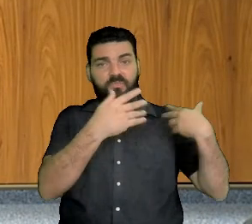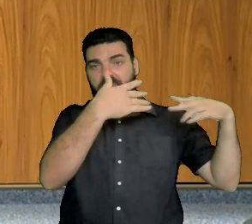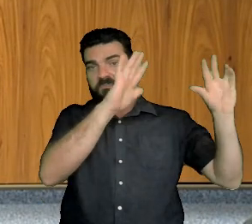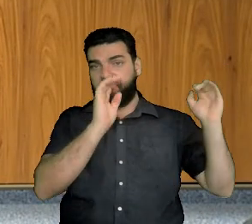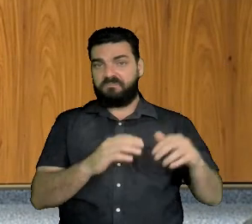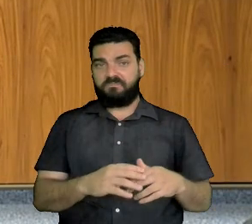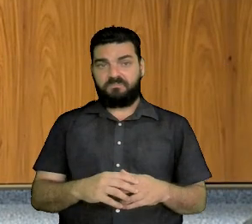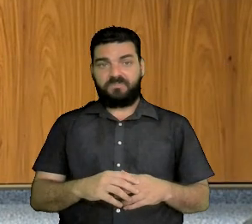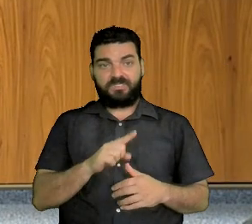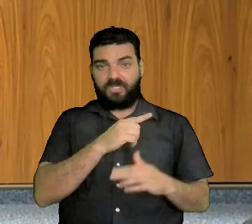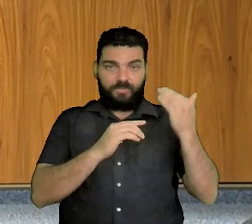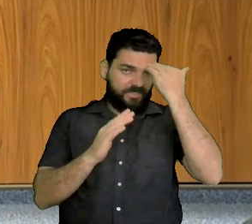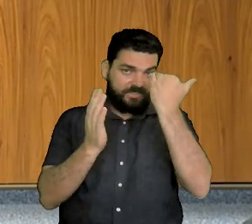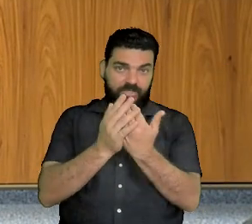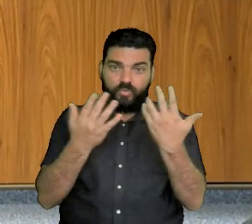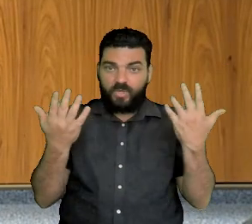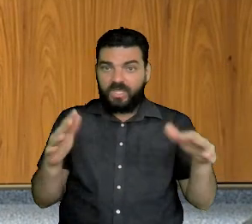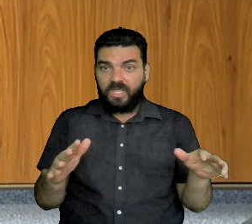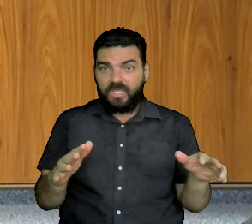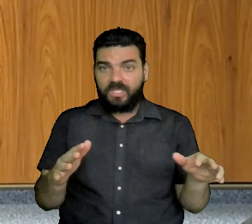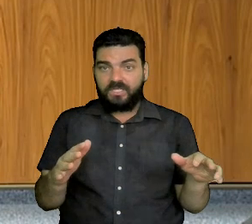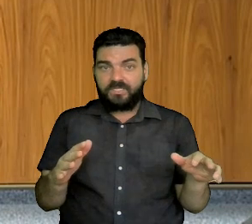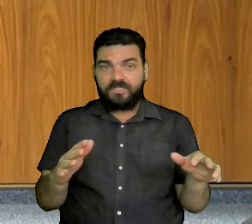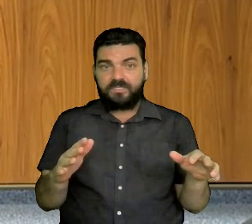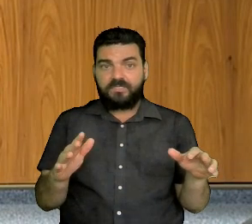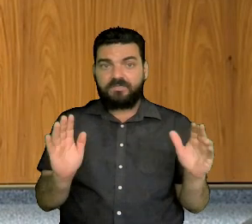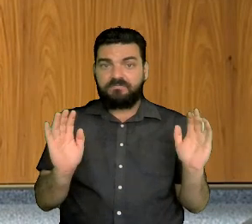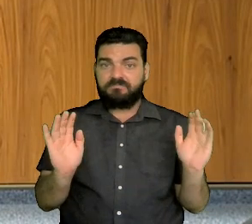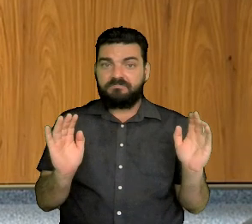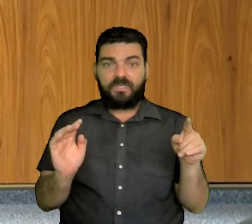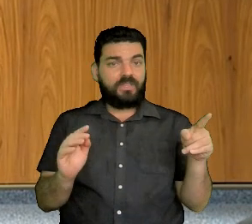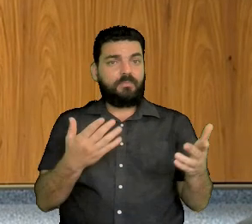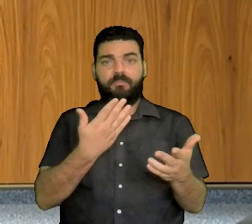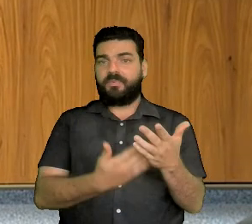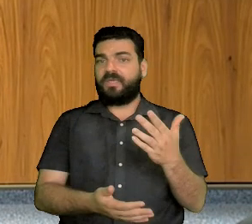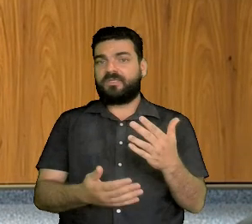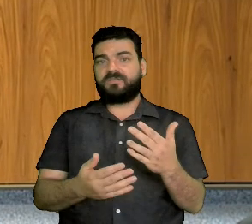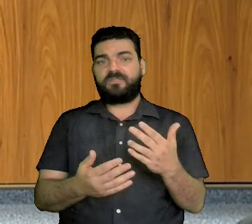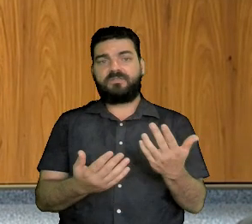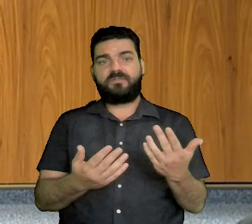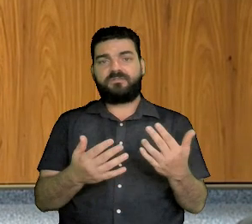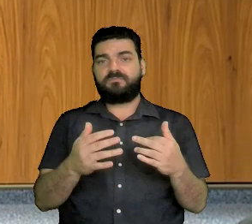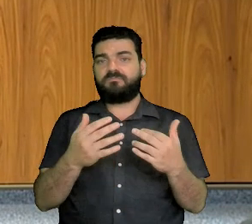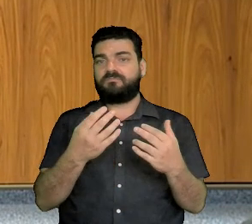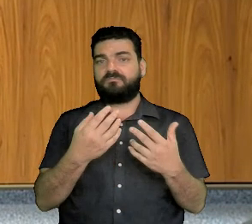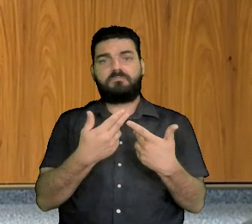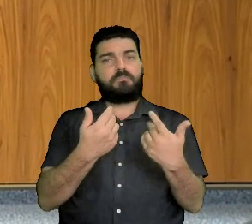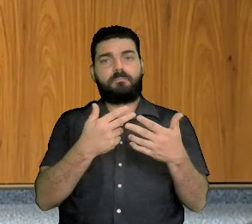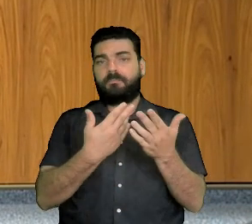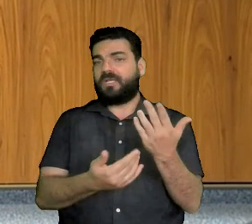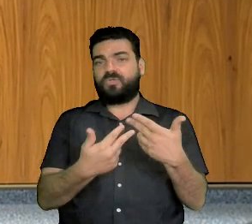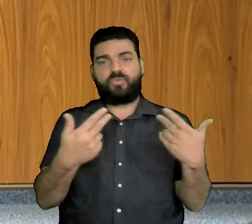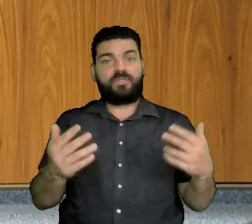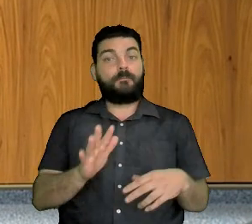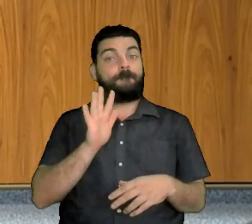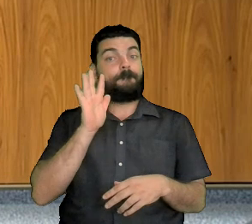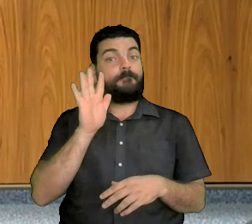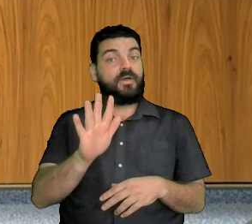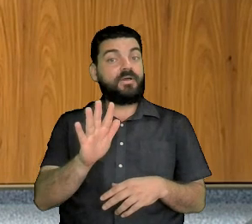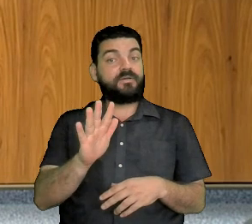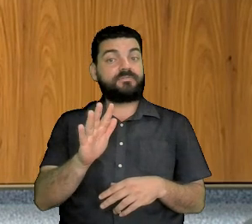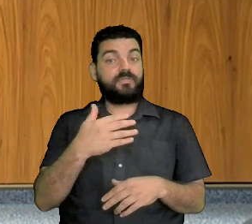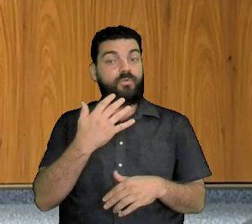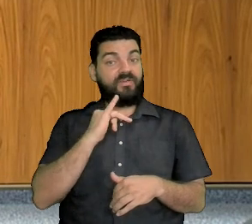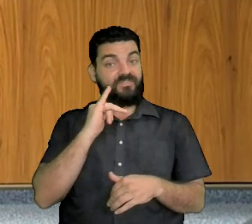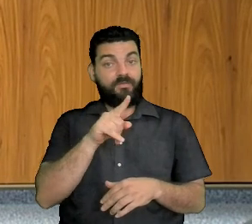Se ela não cumpre o que ficou estabelecido no acordo, ela perde todas as vantagens e benefícios. Mas o grande diferencial que eu gostaria